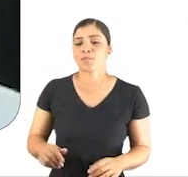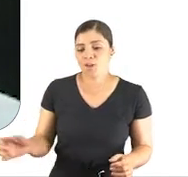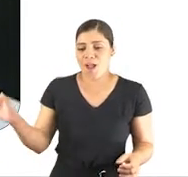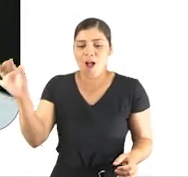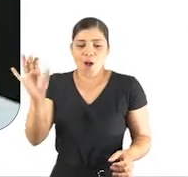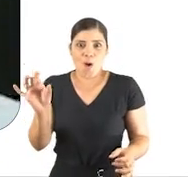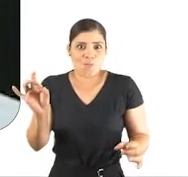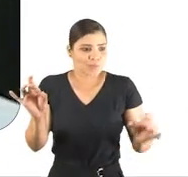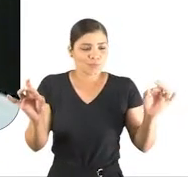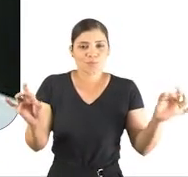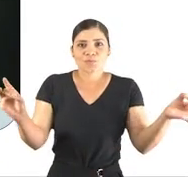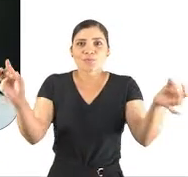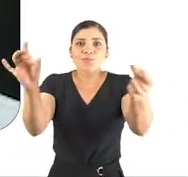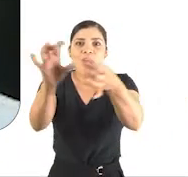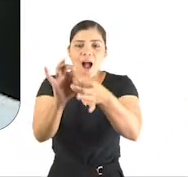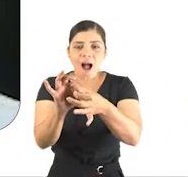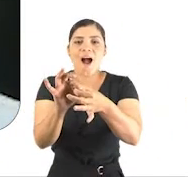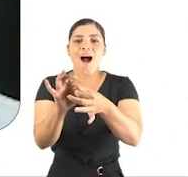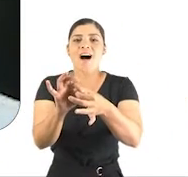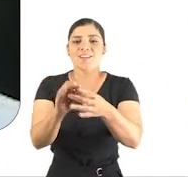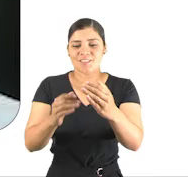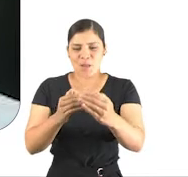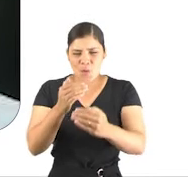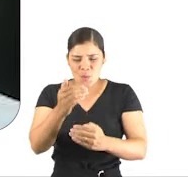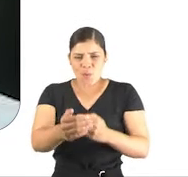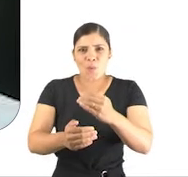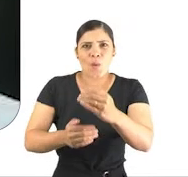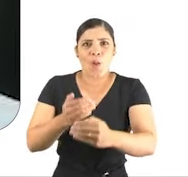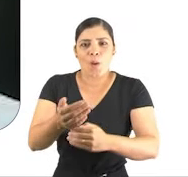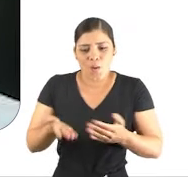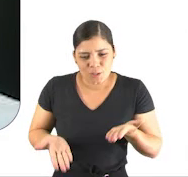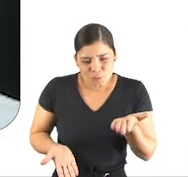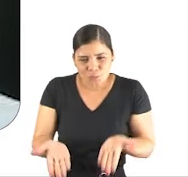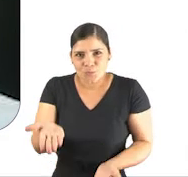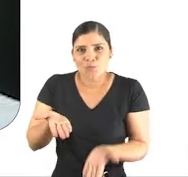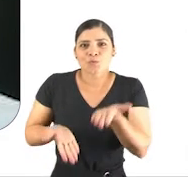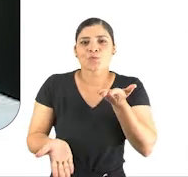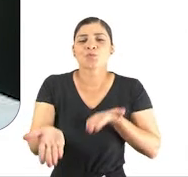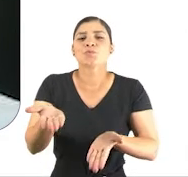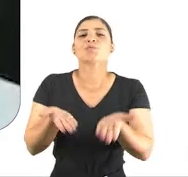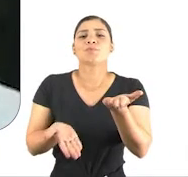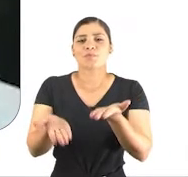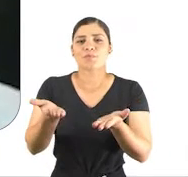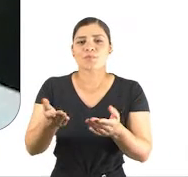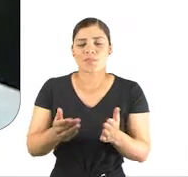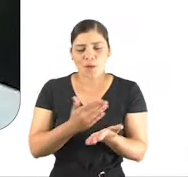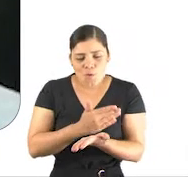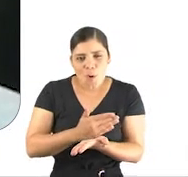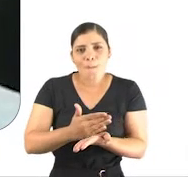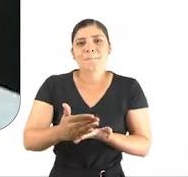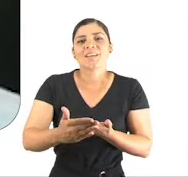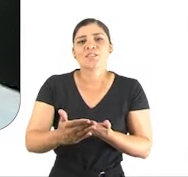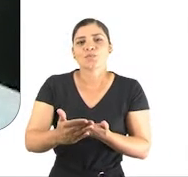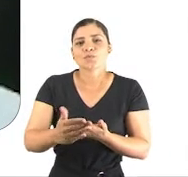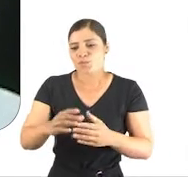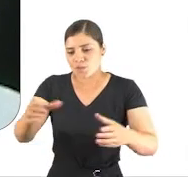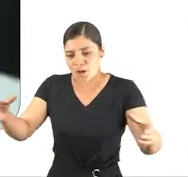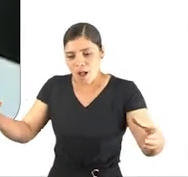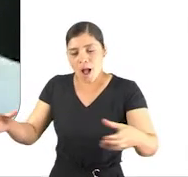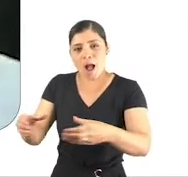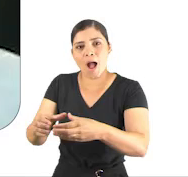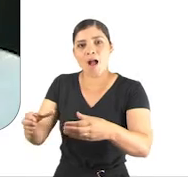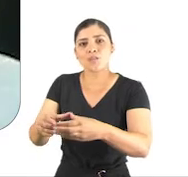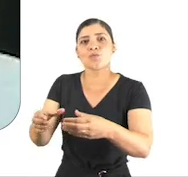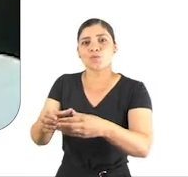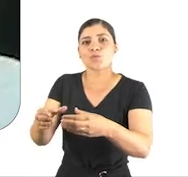foi o engajamento, né? Assim, foi absurdo o engajamento desde o início. Todo o time de compras, né,